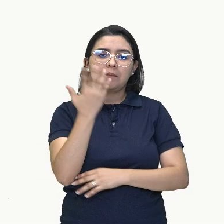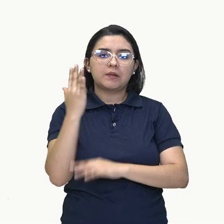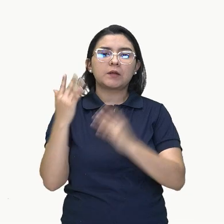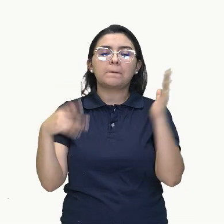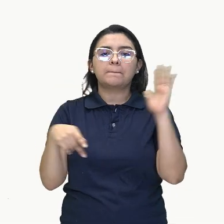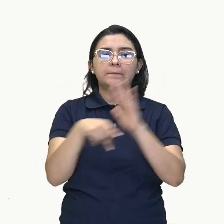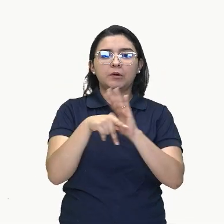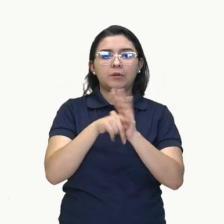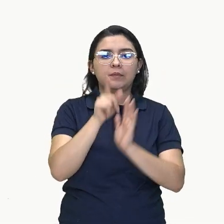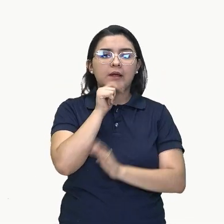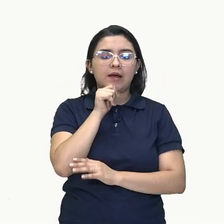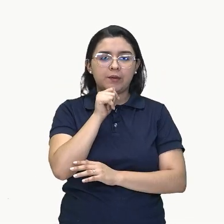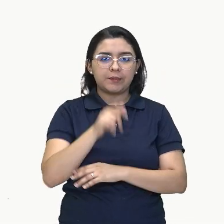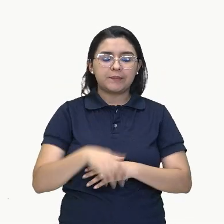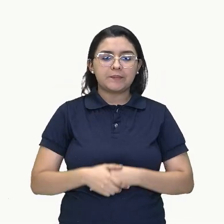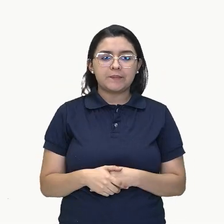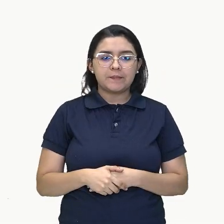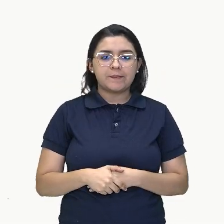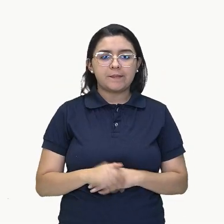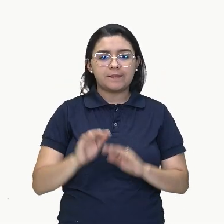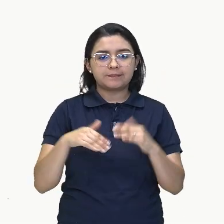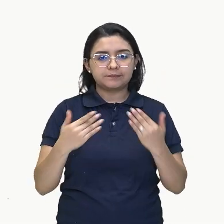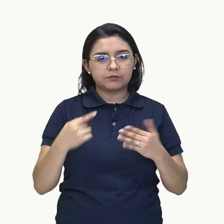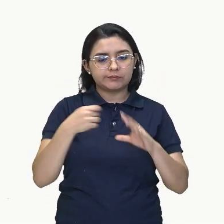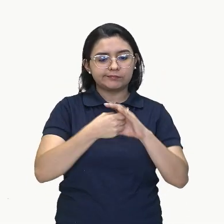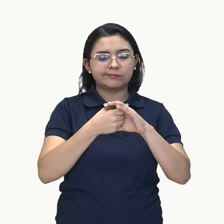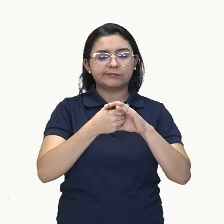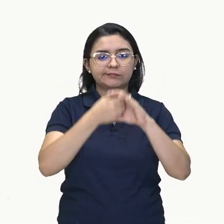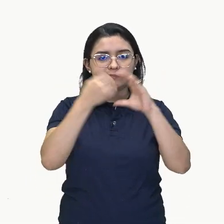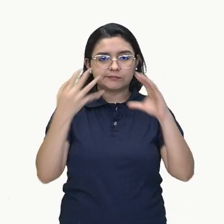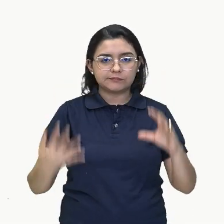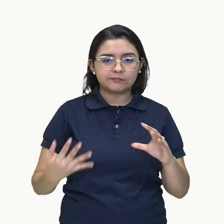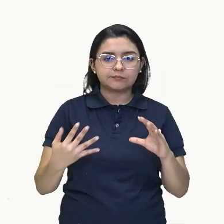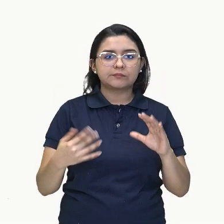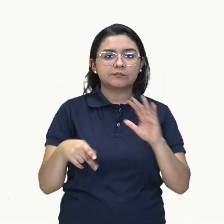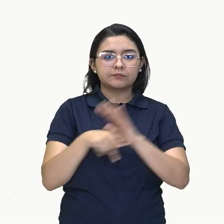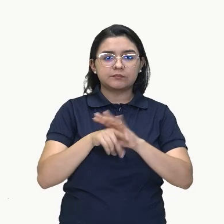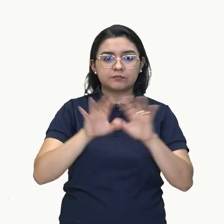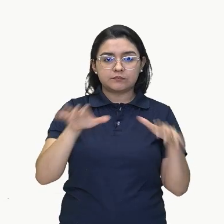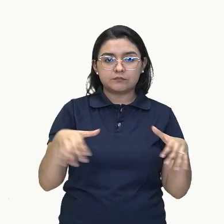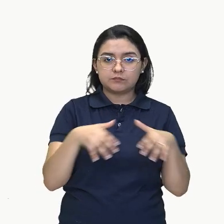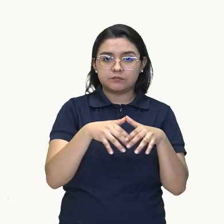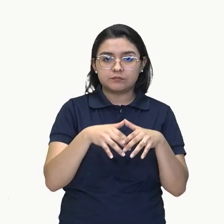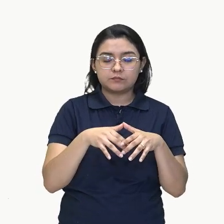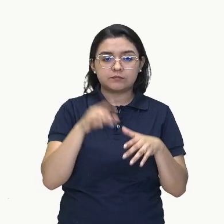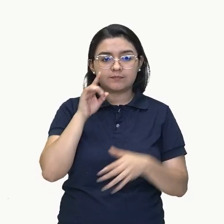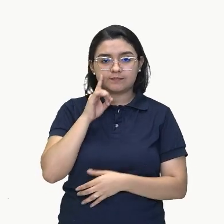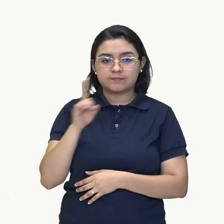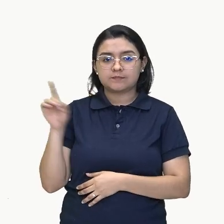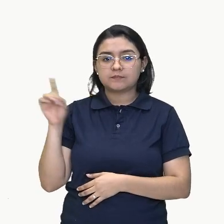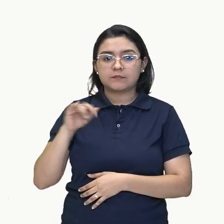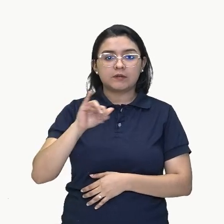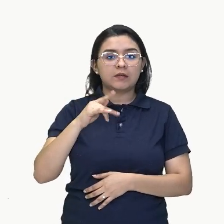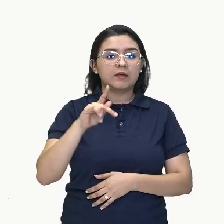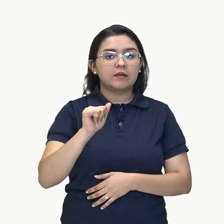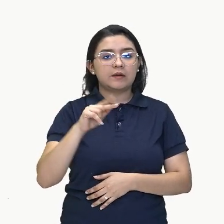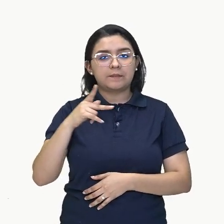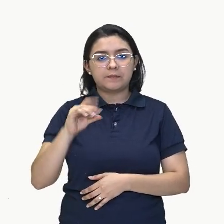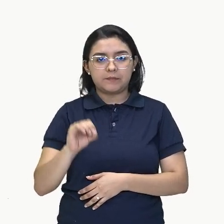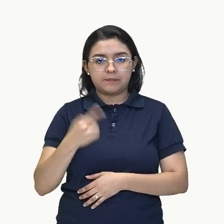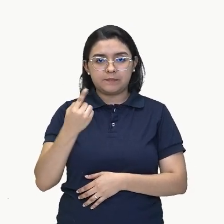plantas aquáticas. Então, essas são as características desse nível da floresta amazônica, que chamamos de